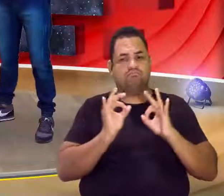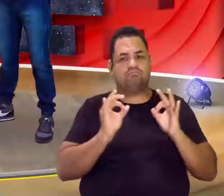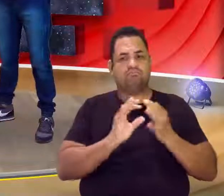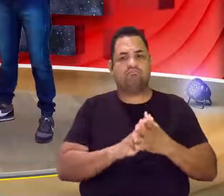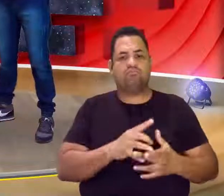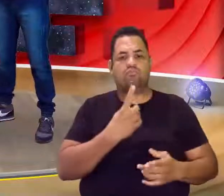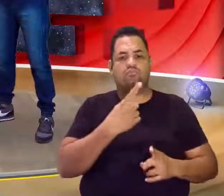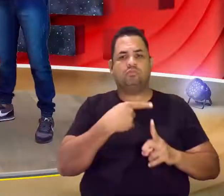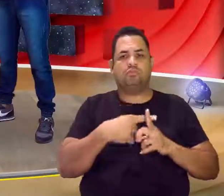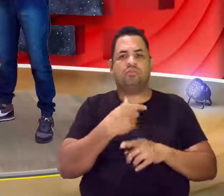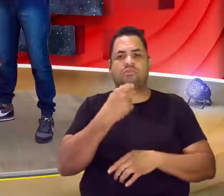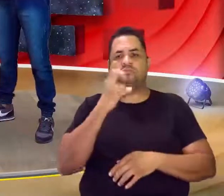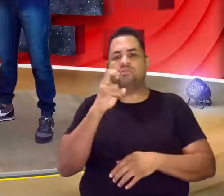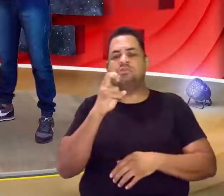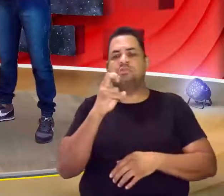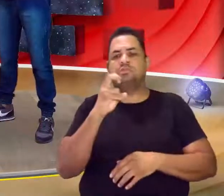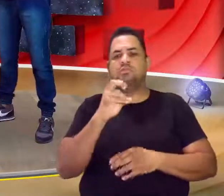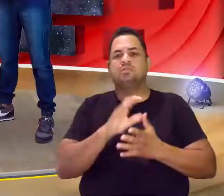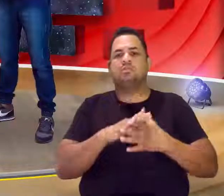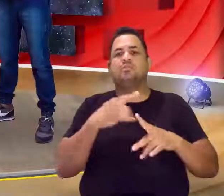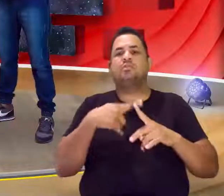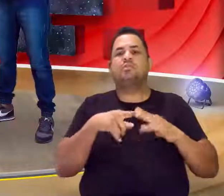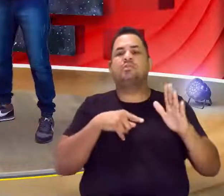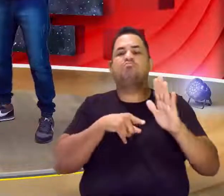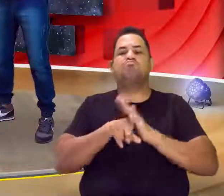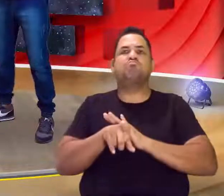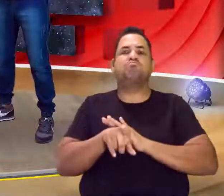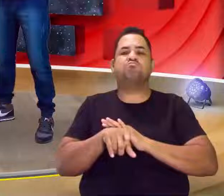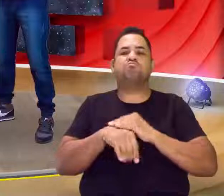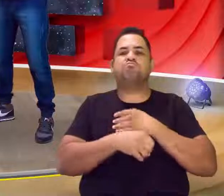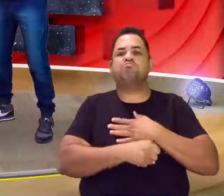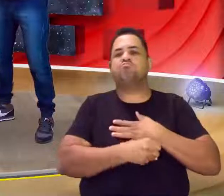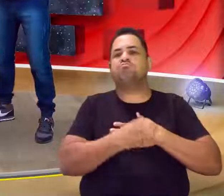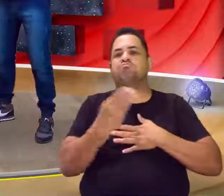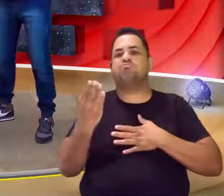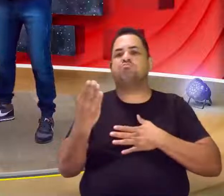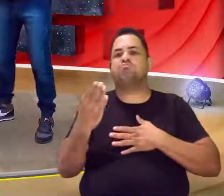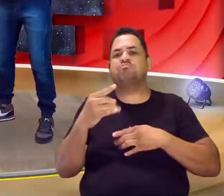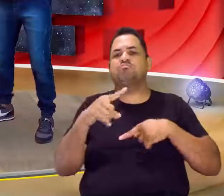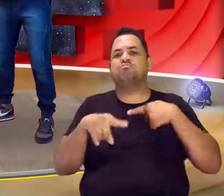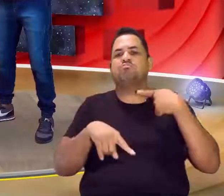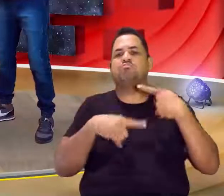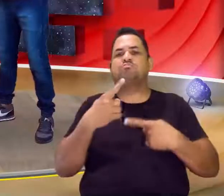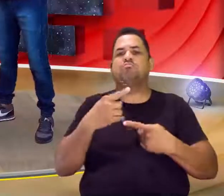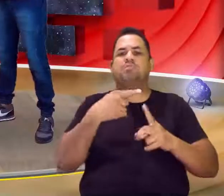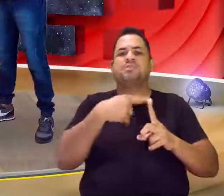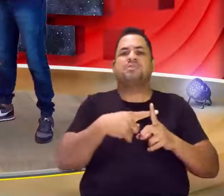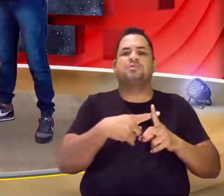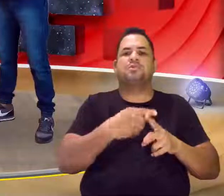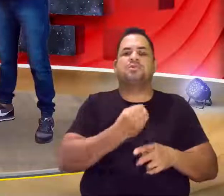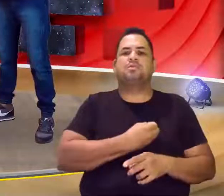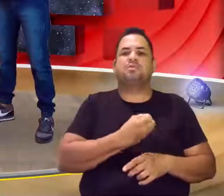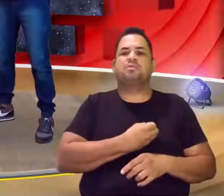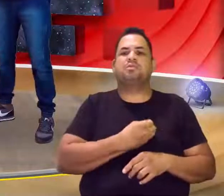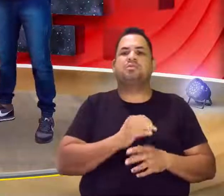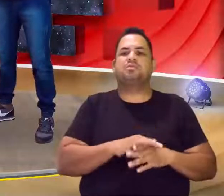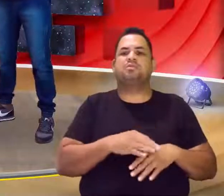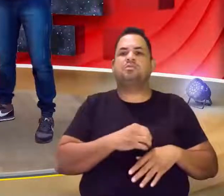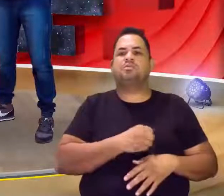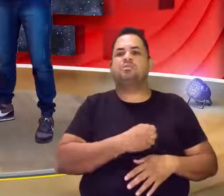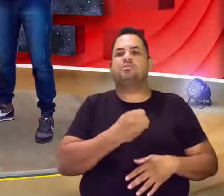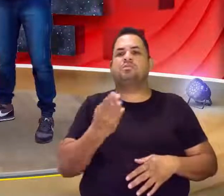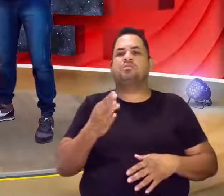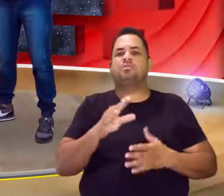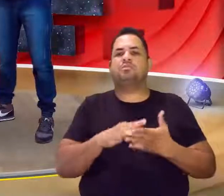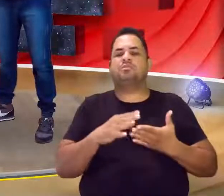5. 6. Porque o enunciado não pediu só quanto ele derrubou depois ou para somar o valor. Ele disse quantas